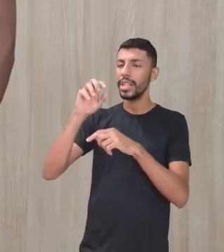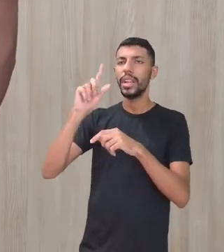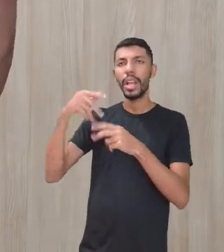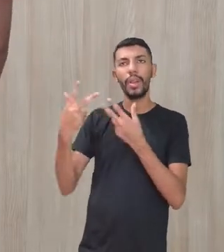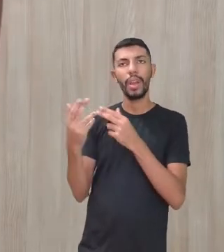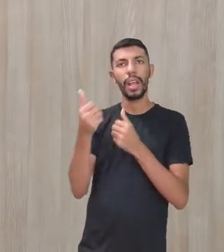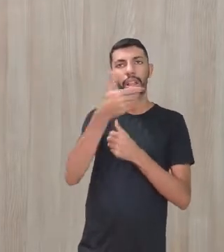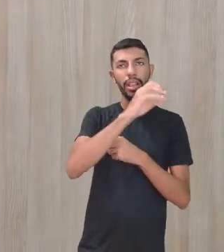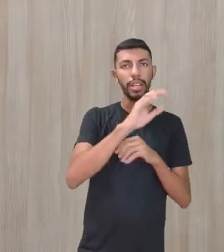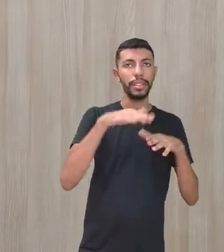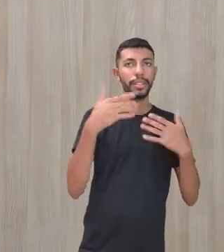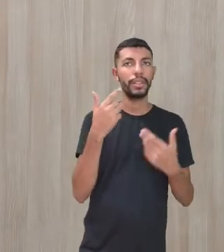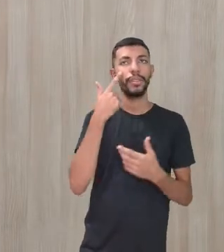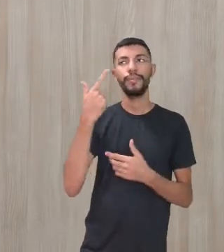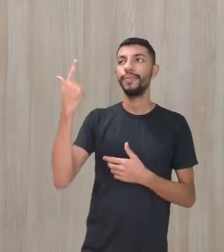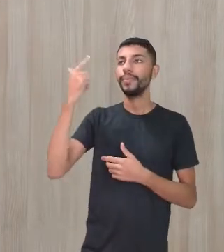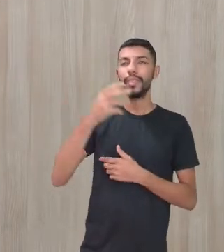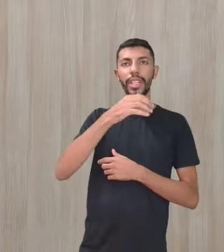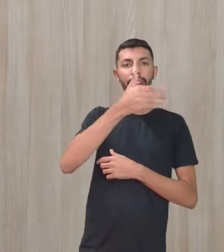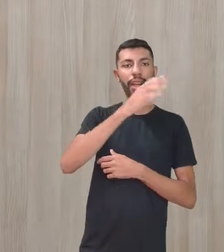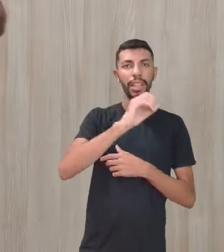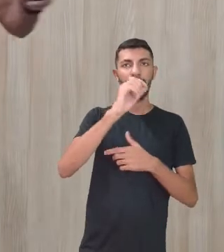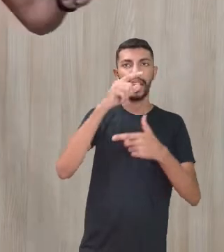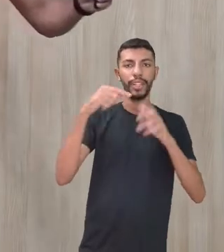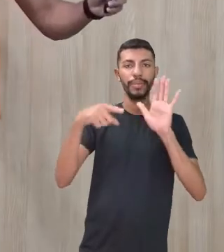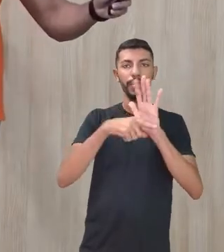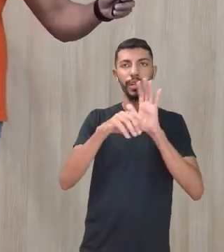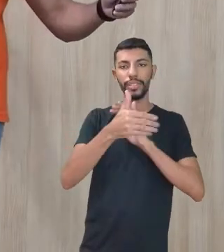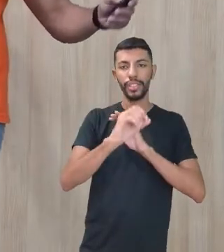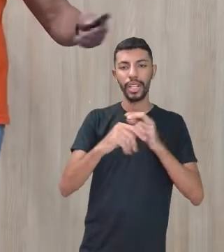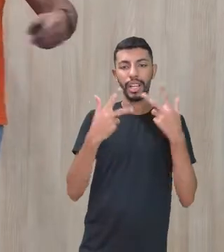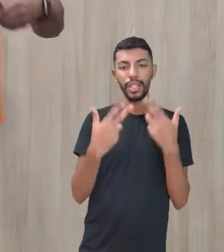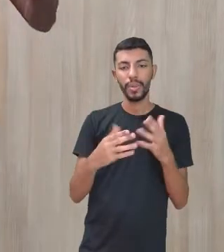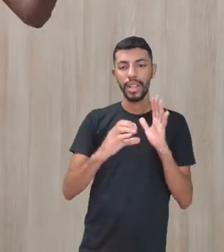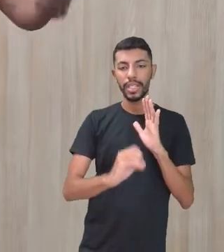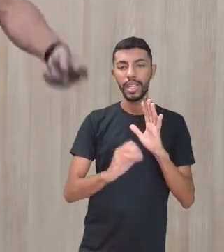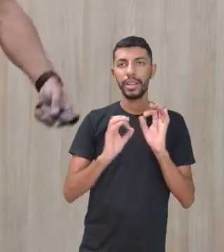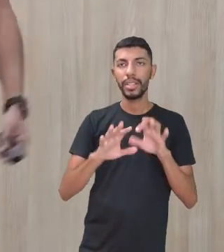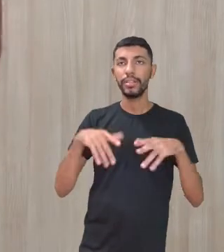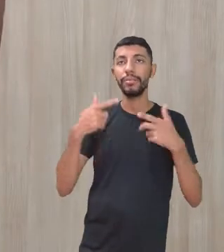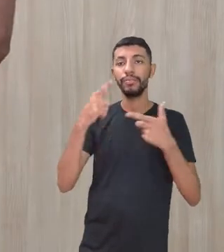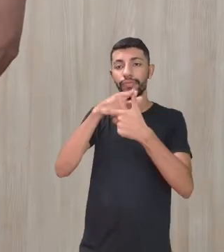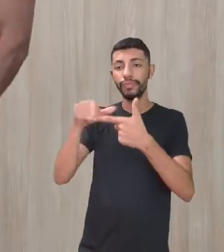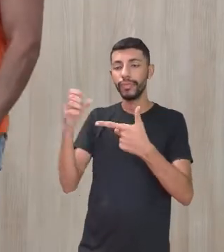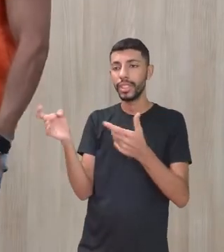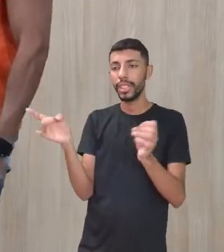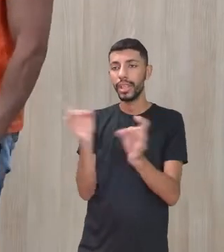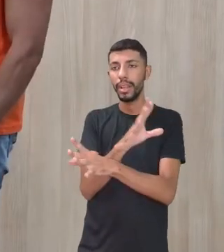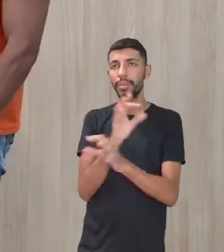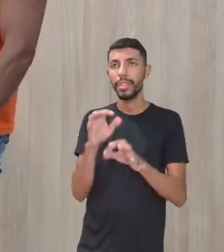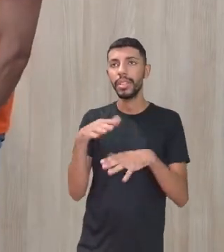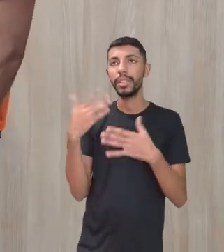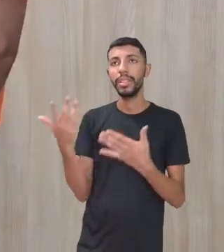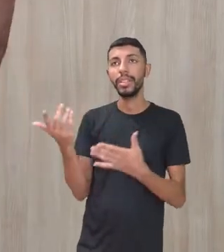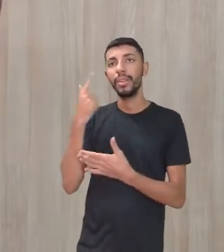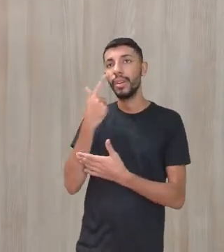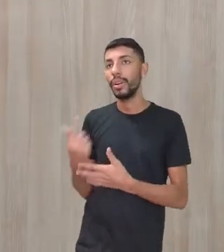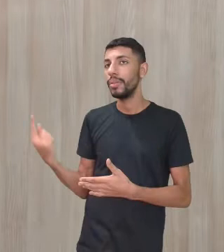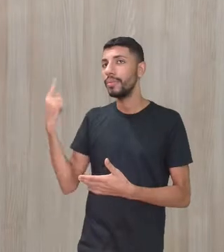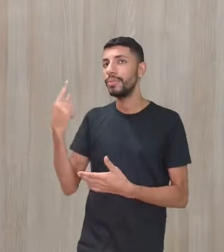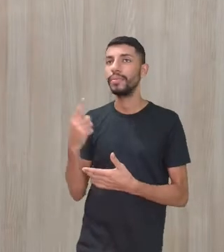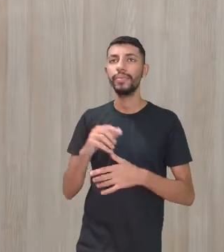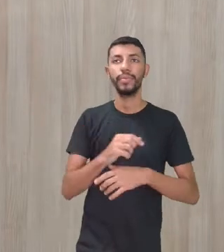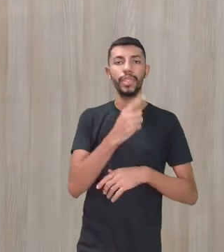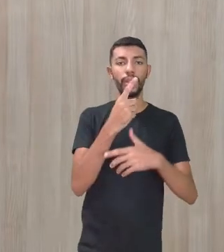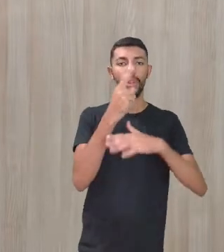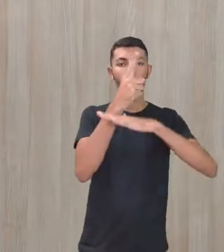Então, 10 menos 10 é igual a 0. Acabou a divisão. Eu escrevi aí 1/5, certo? 1 dividido